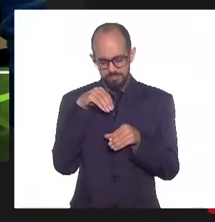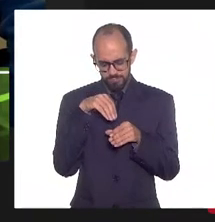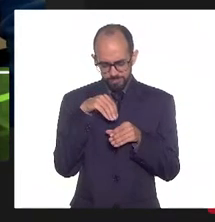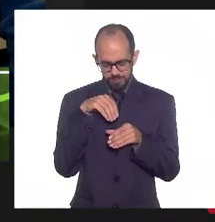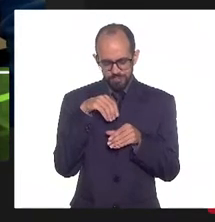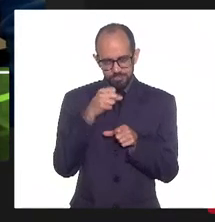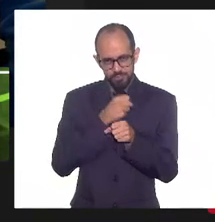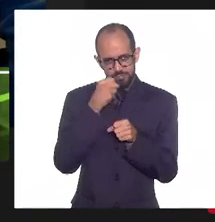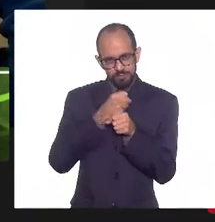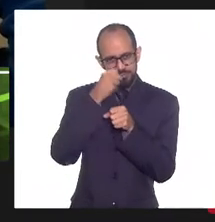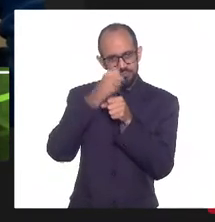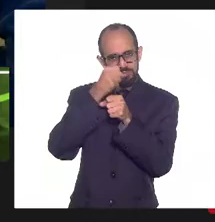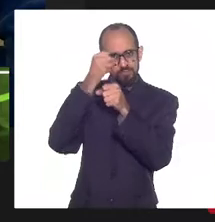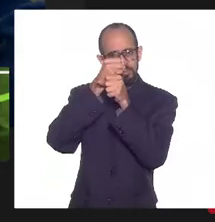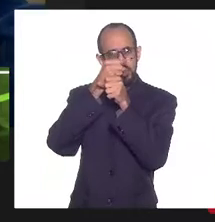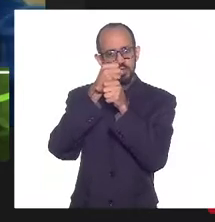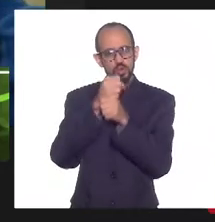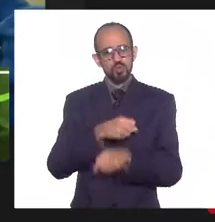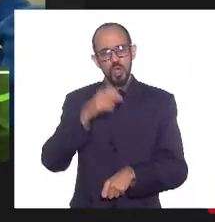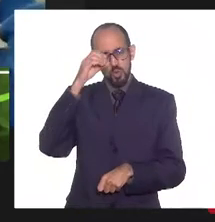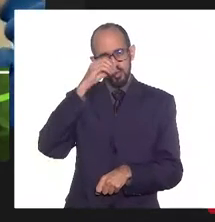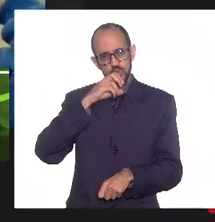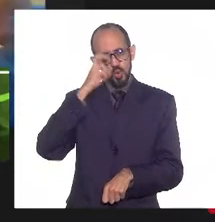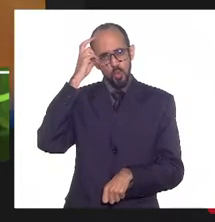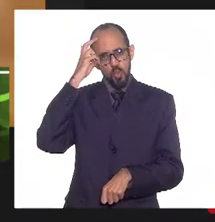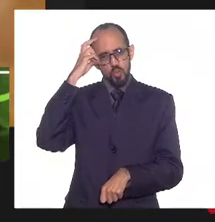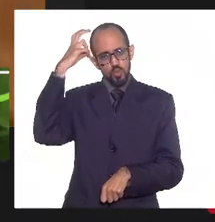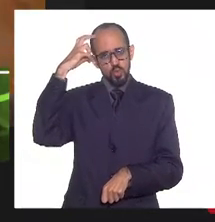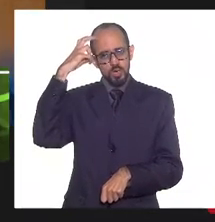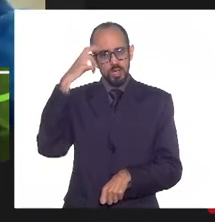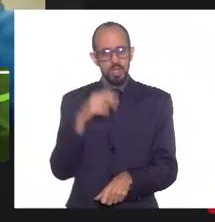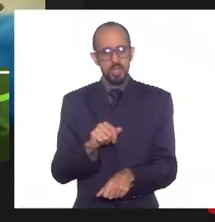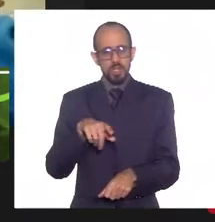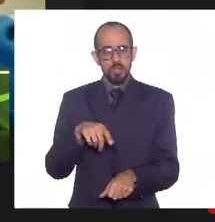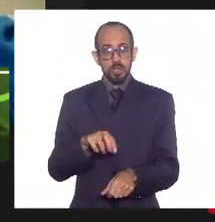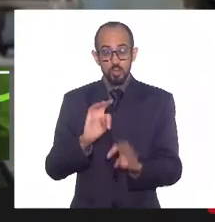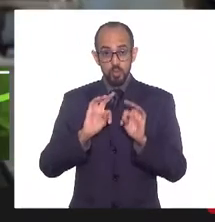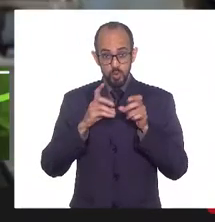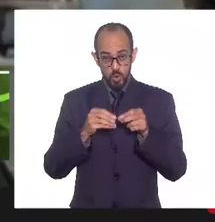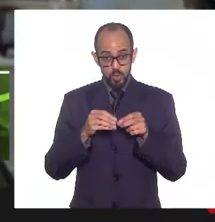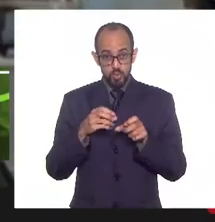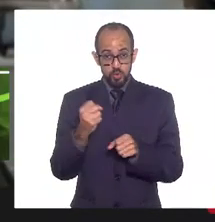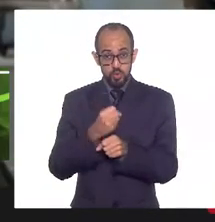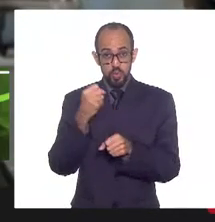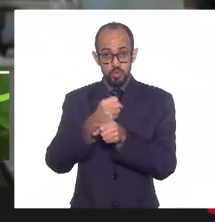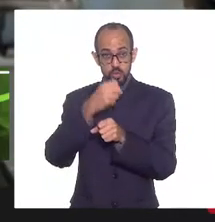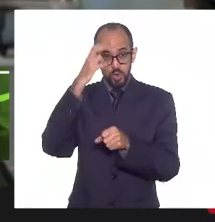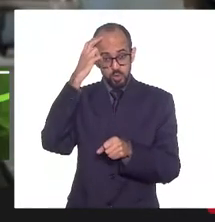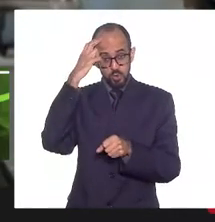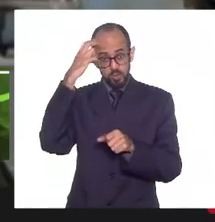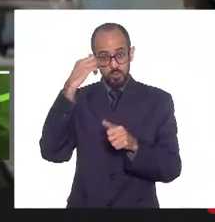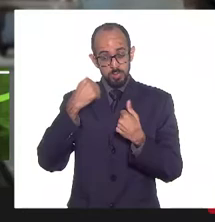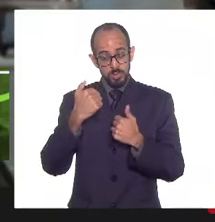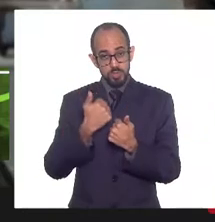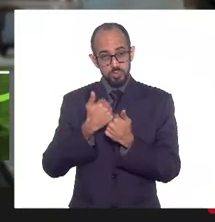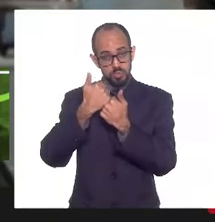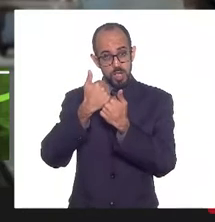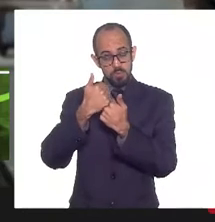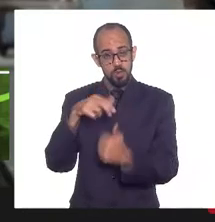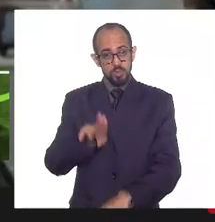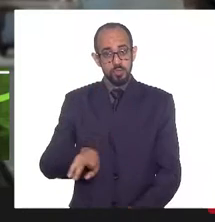construção de cultura os fazedores de cultura precisam sim secretária do apoio das nossas